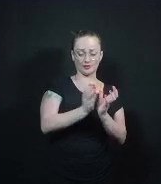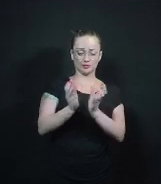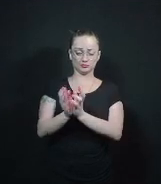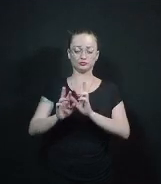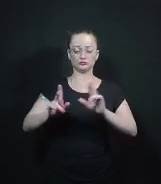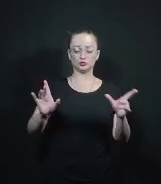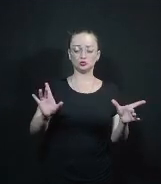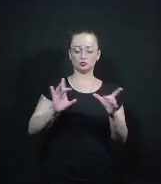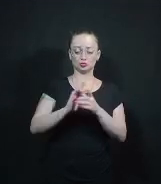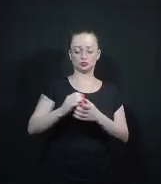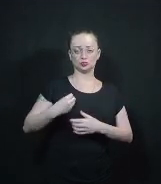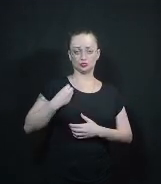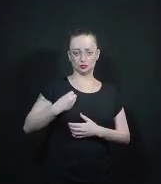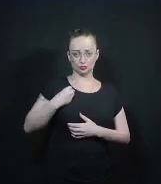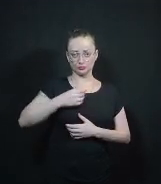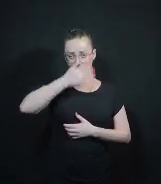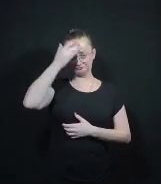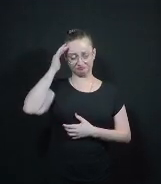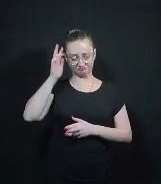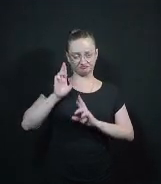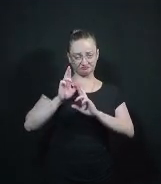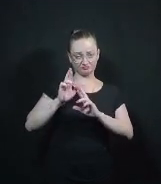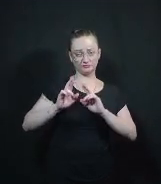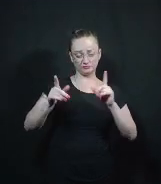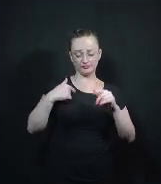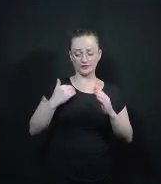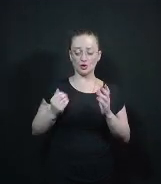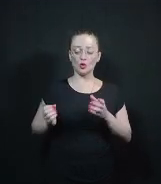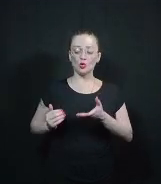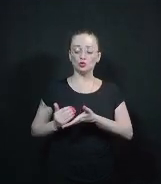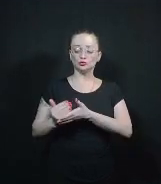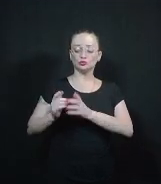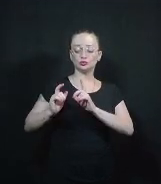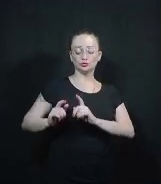pessoas com perspectivas diferentes, com origens sociais diferentes, enfim,